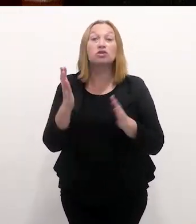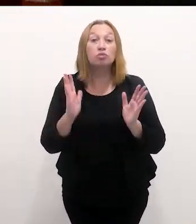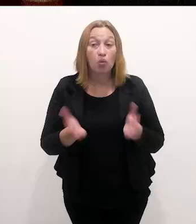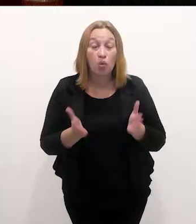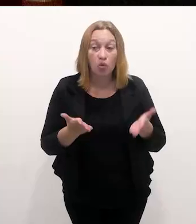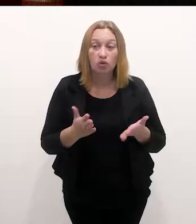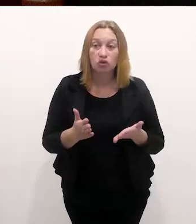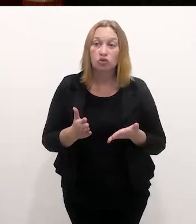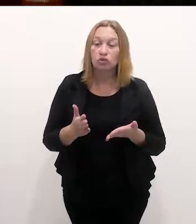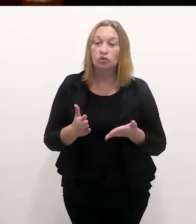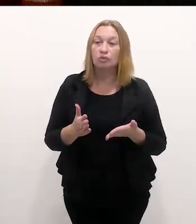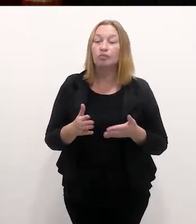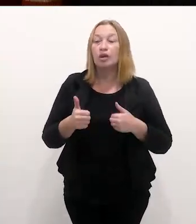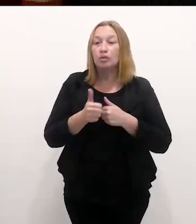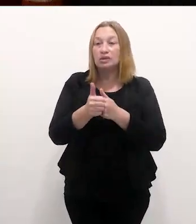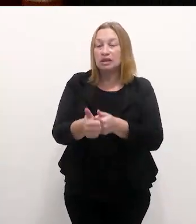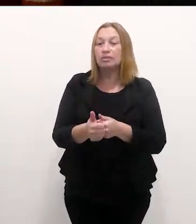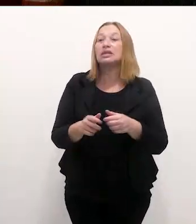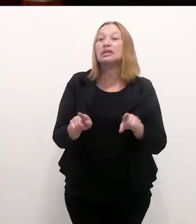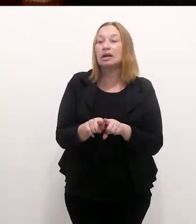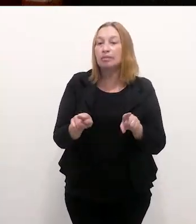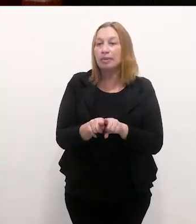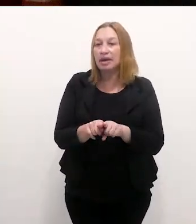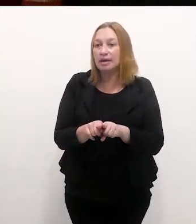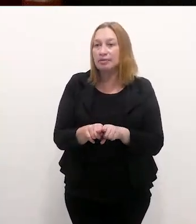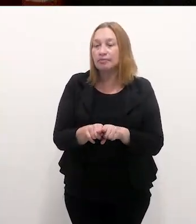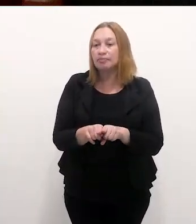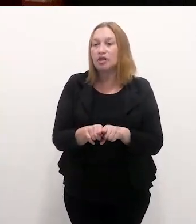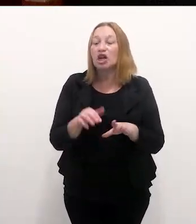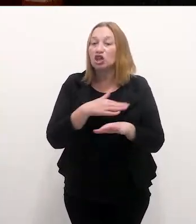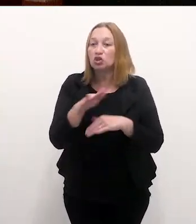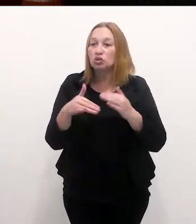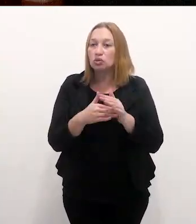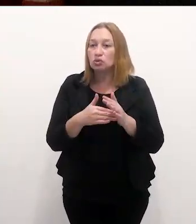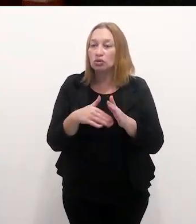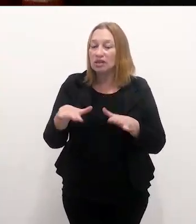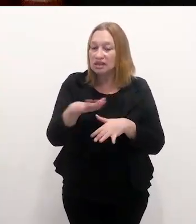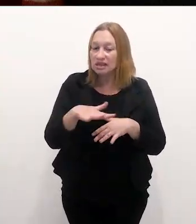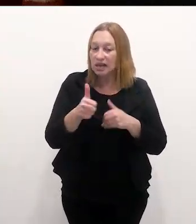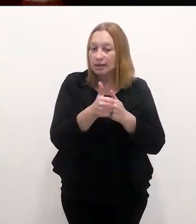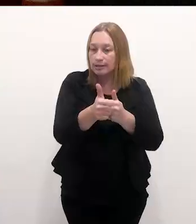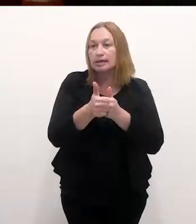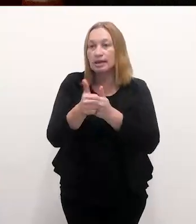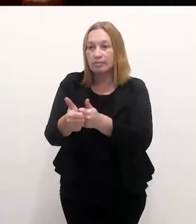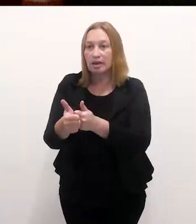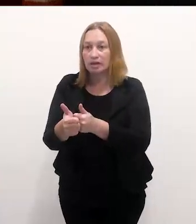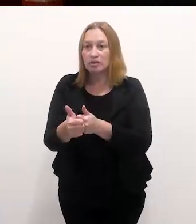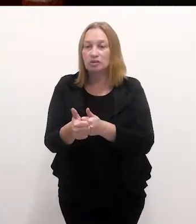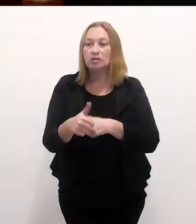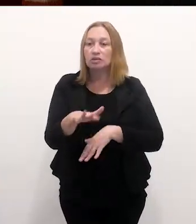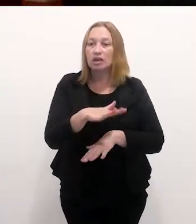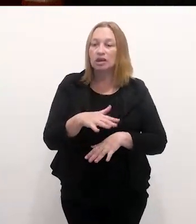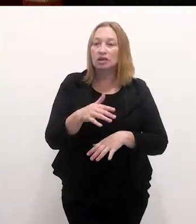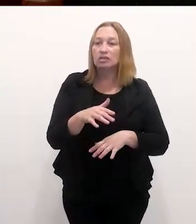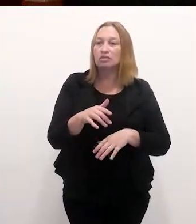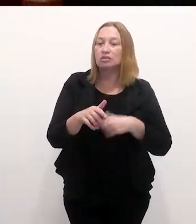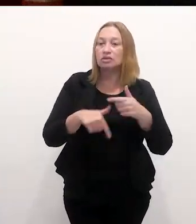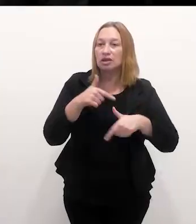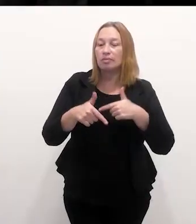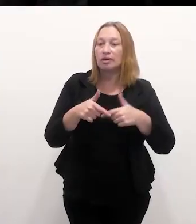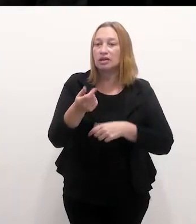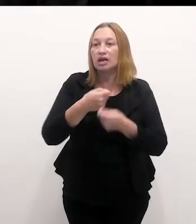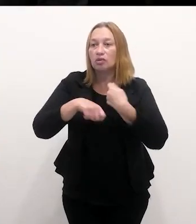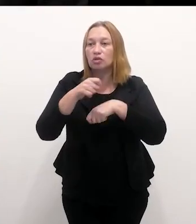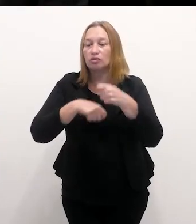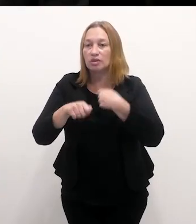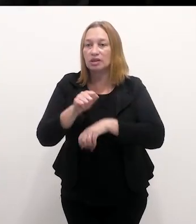questão importantíssima hoje, num segmento. Além disso, nós somos em todos os segmentos do